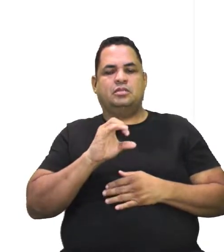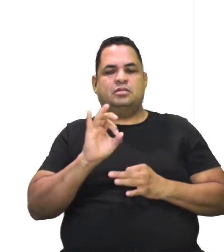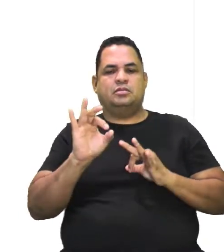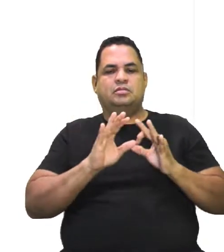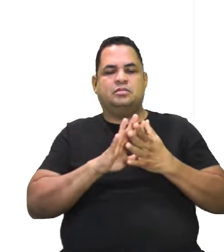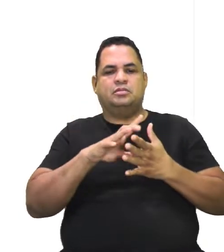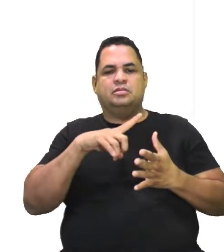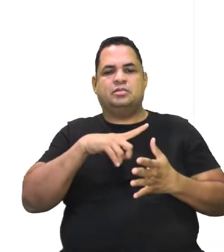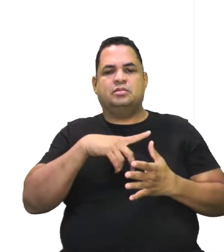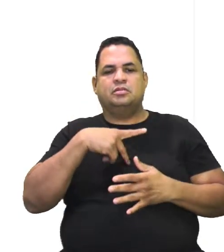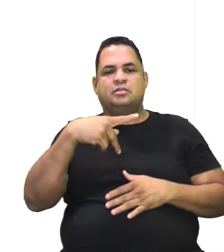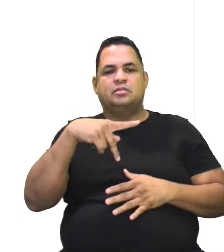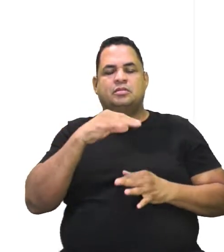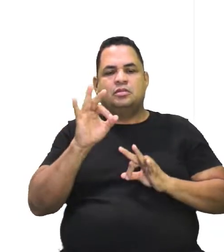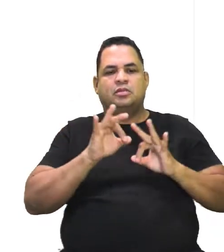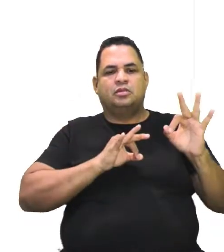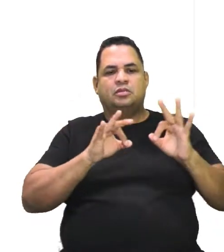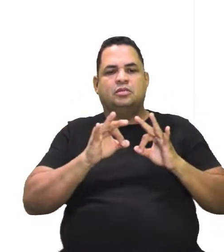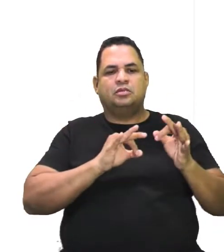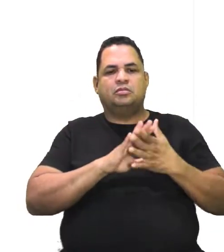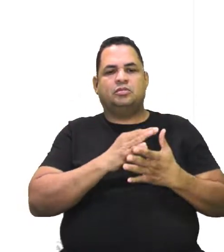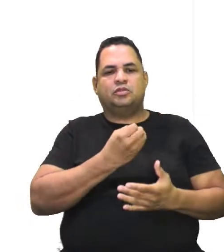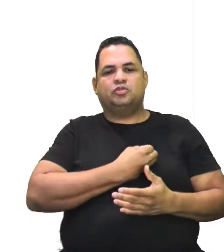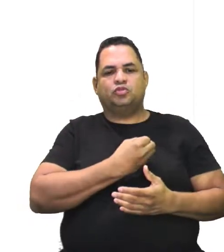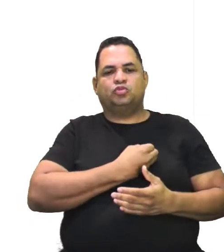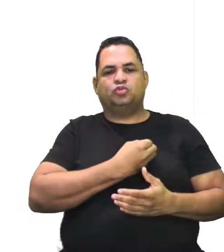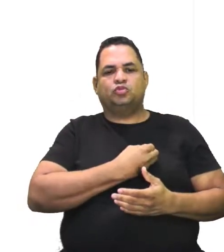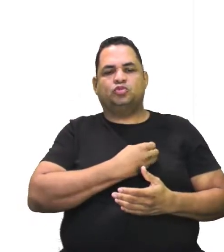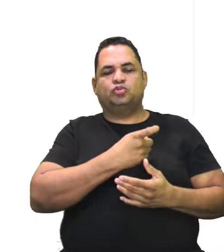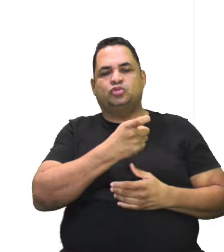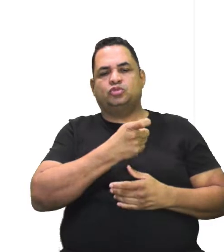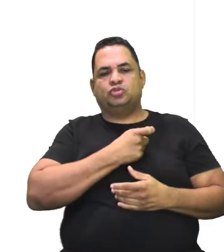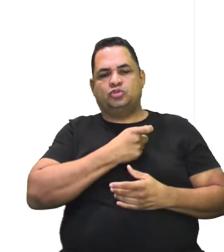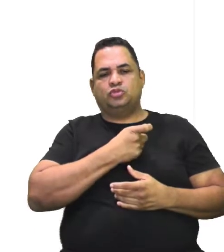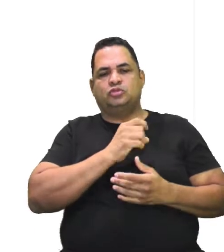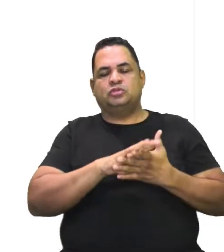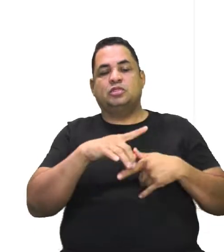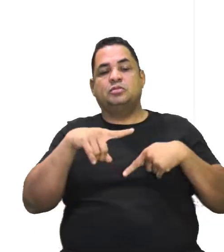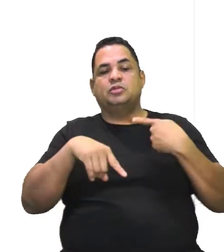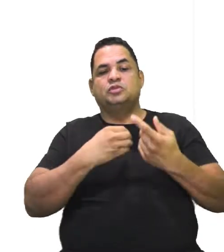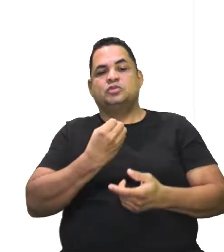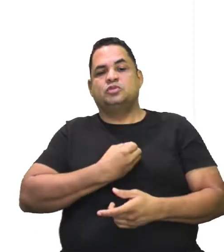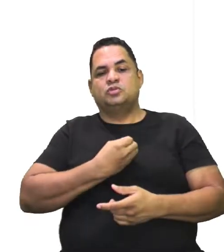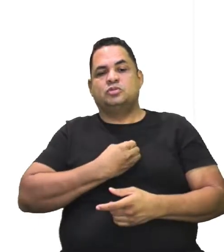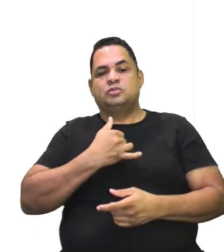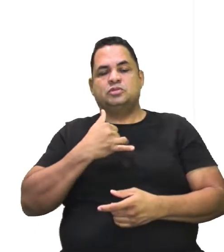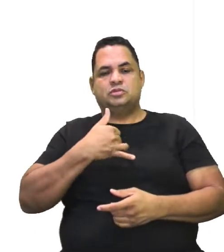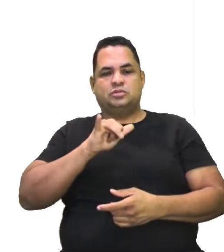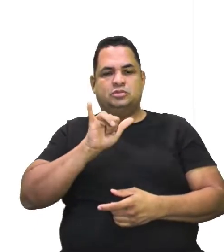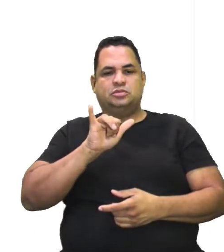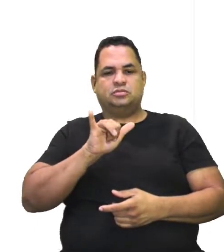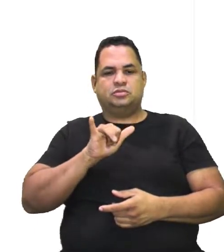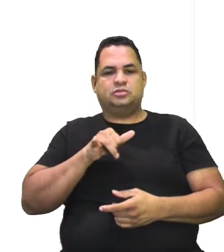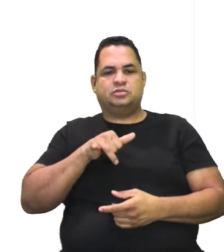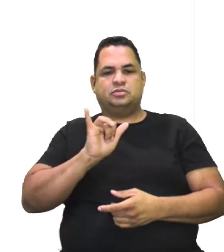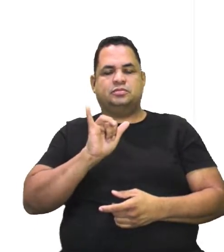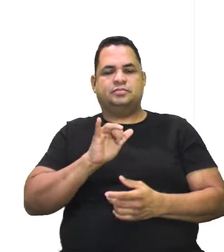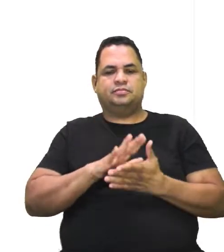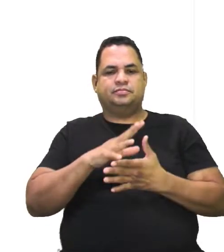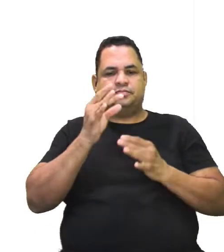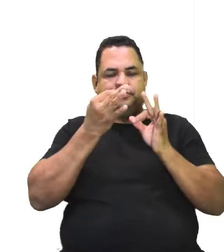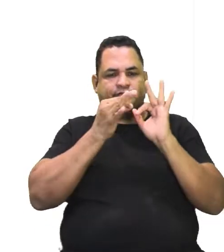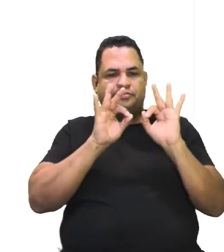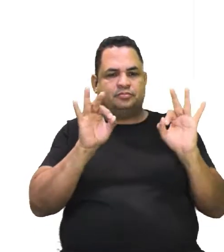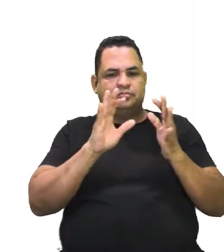né? Tem uma ordem. Primeiro os valores de X, depois os valores em Y. Certo? Certinho.